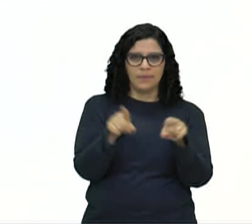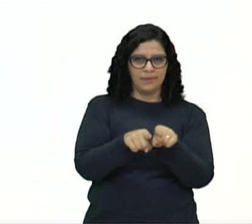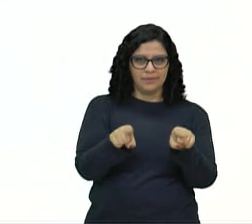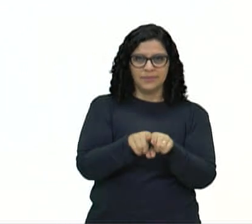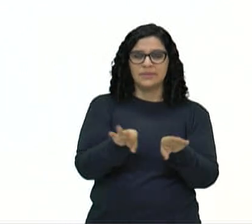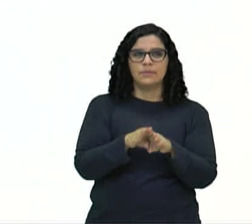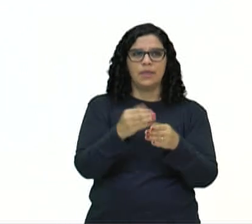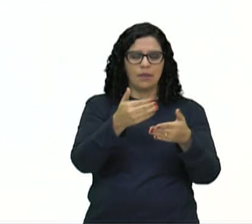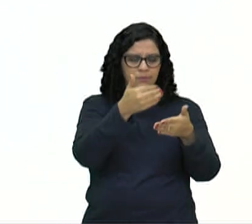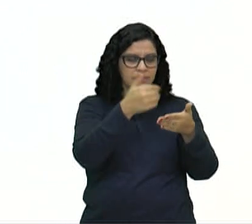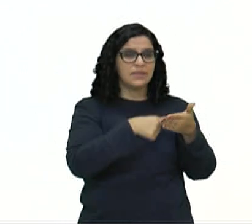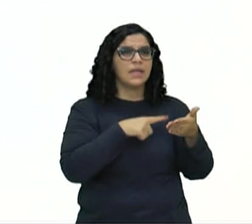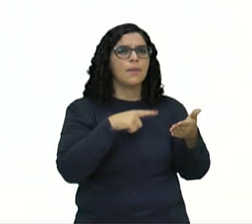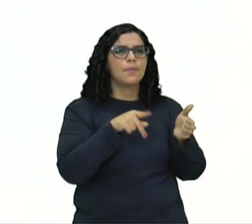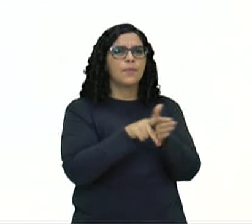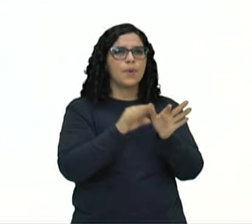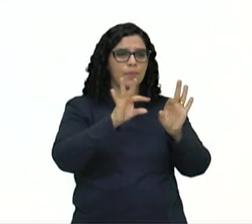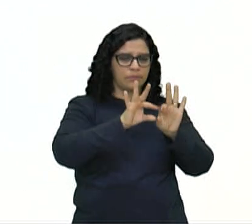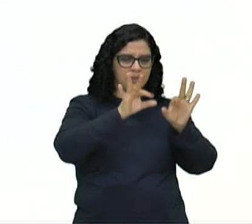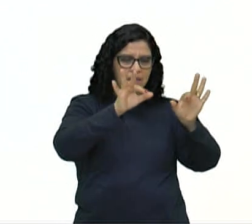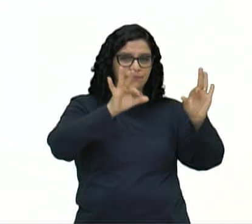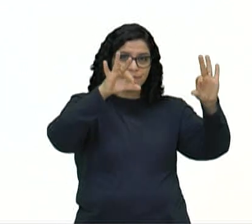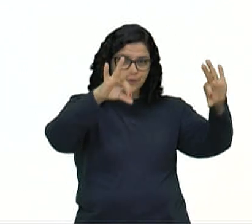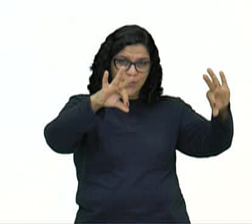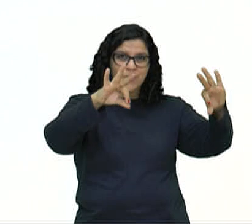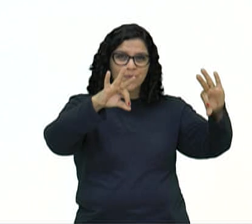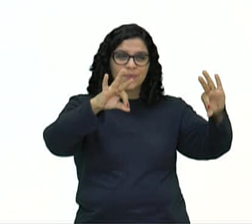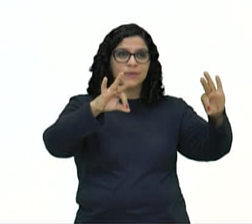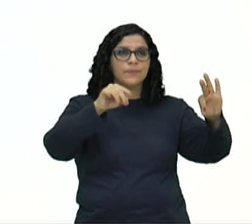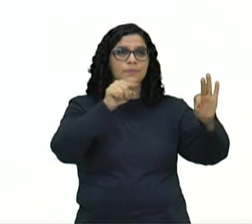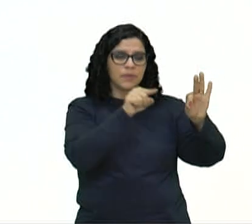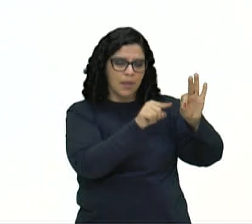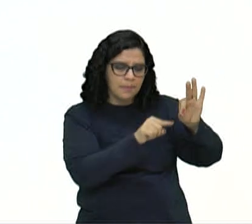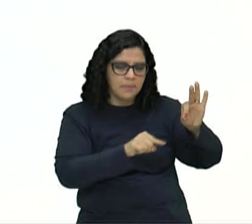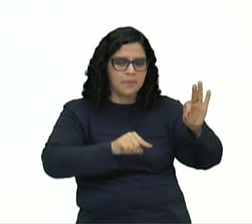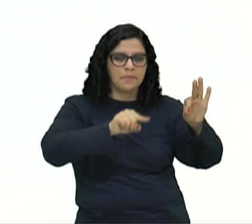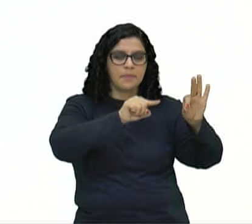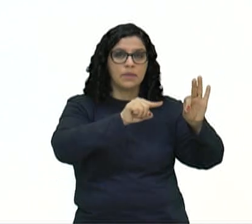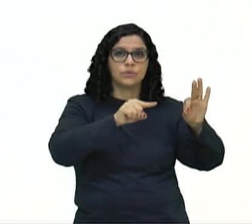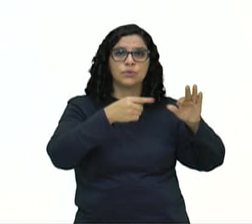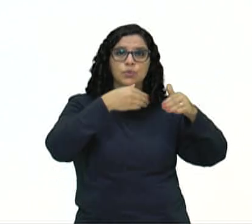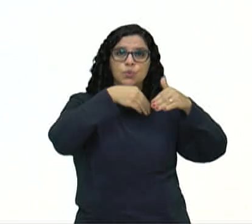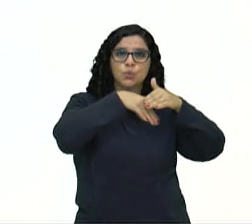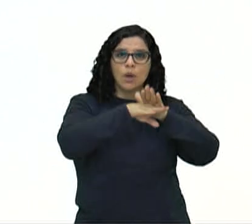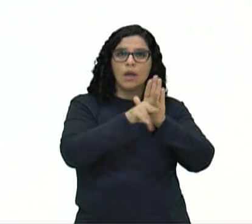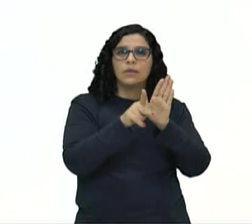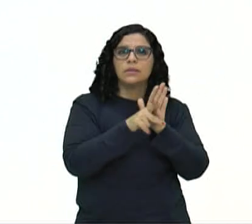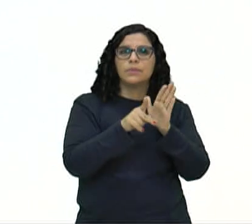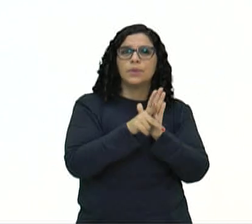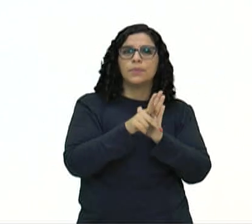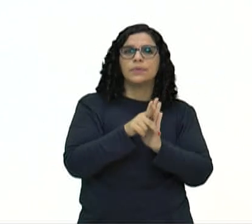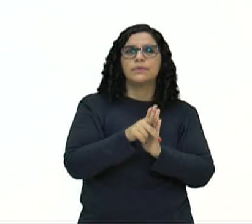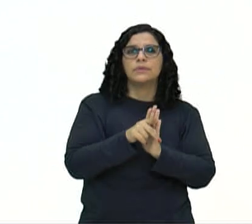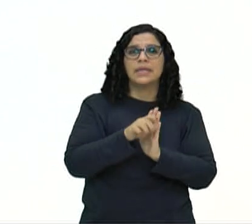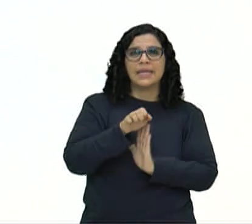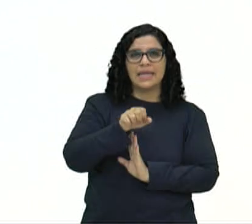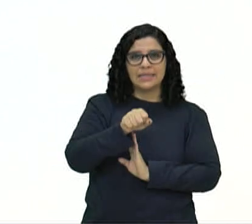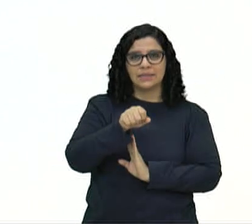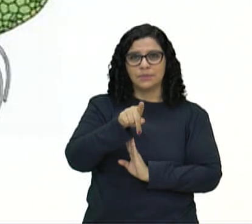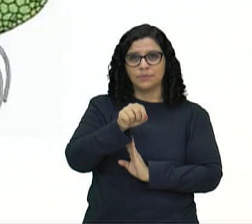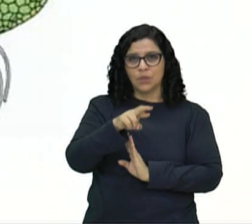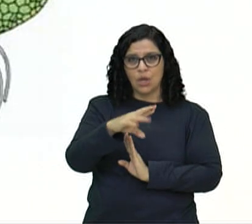Então, o corte lá, as partes da folha responsáveis pela fotossíntese, as partes responsáveis pela produção de